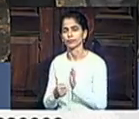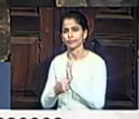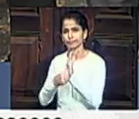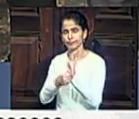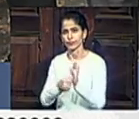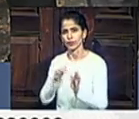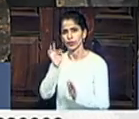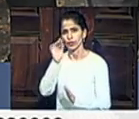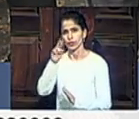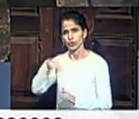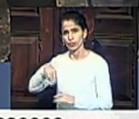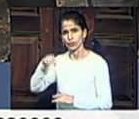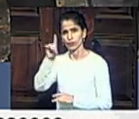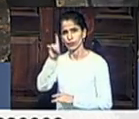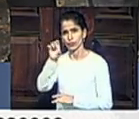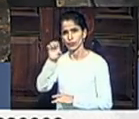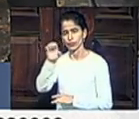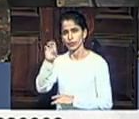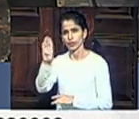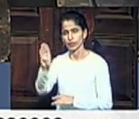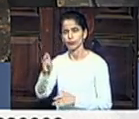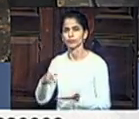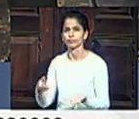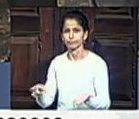Fundeb, criando alíquota,